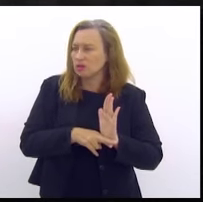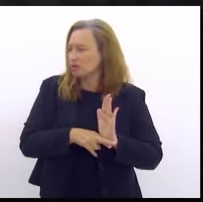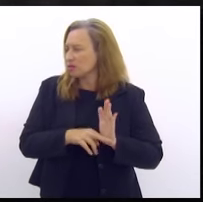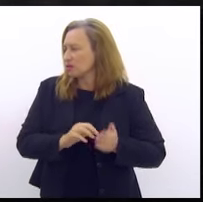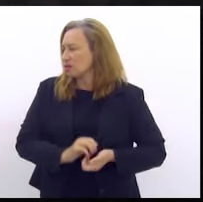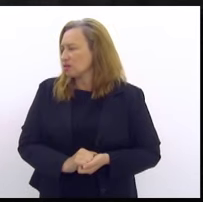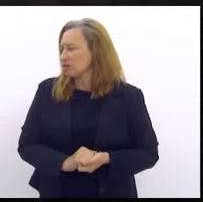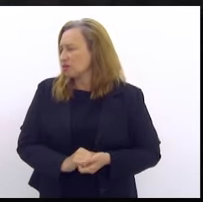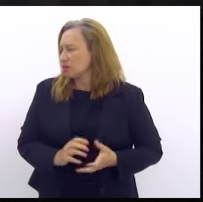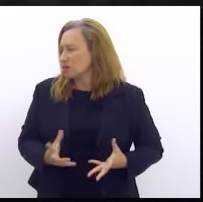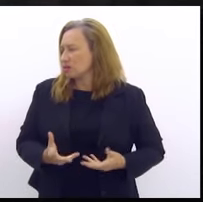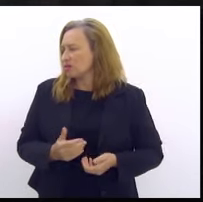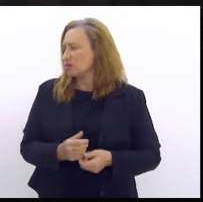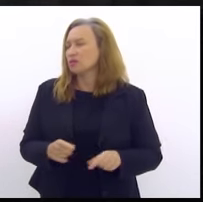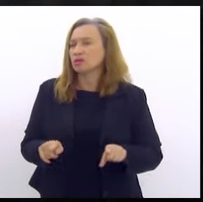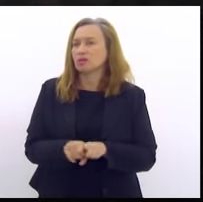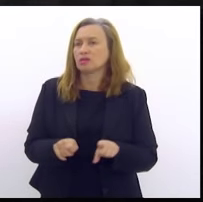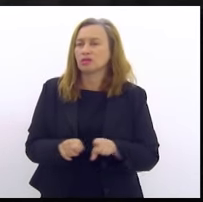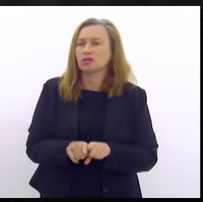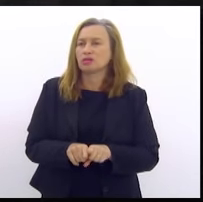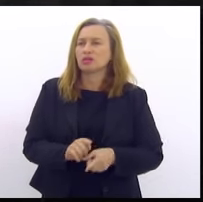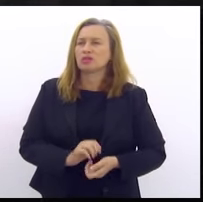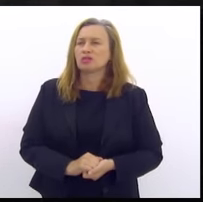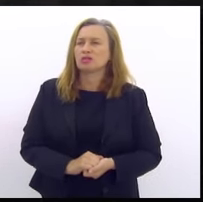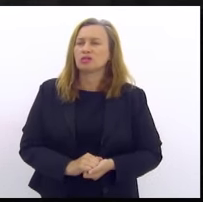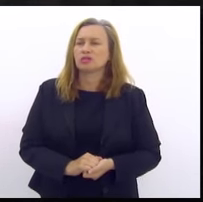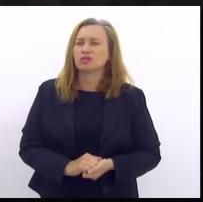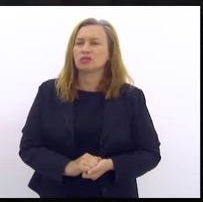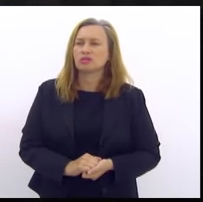publicidade, eficiência e também ao seguinte.